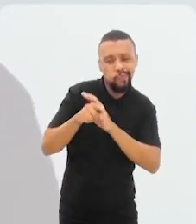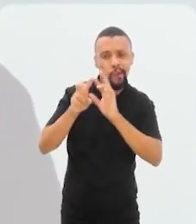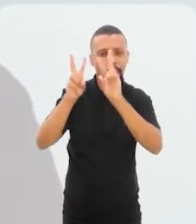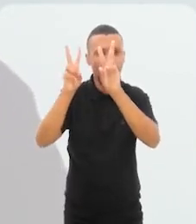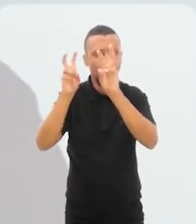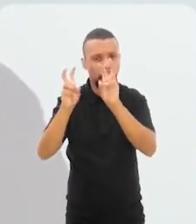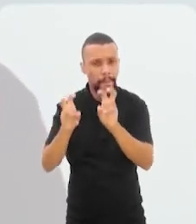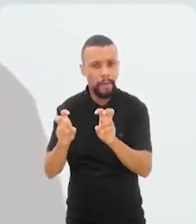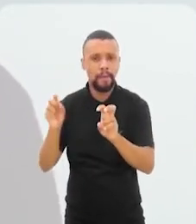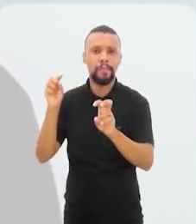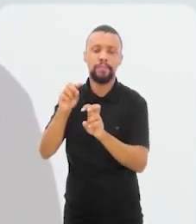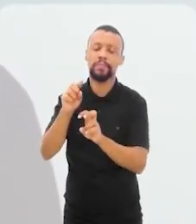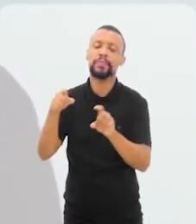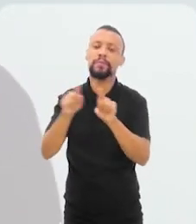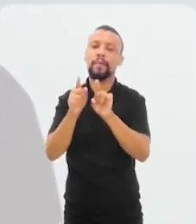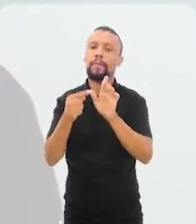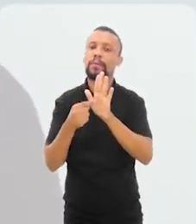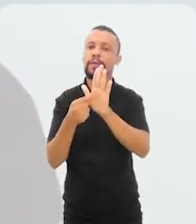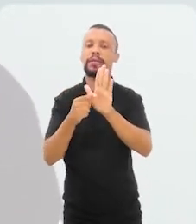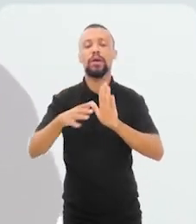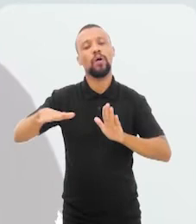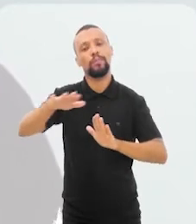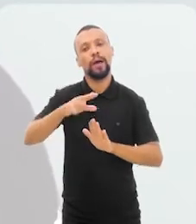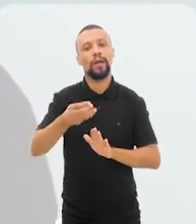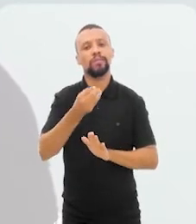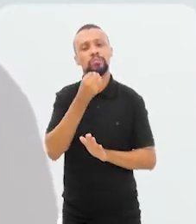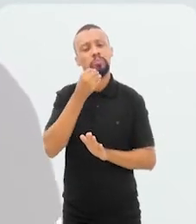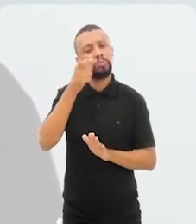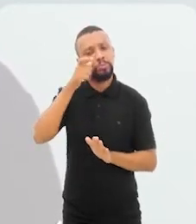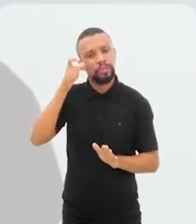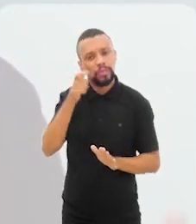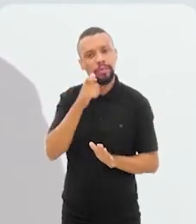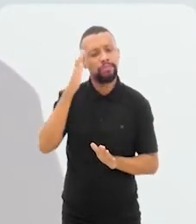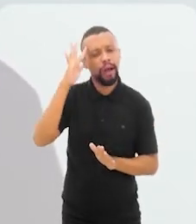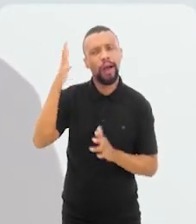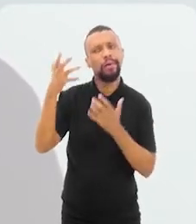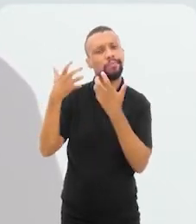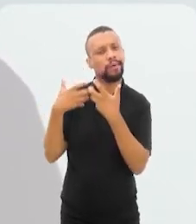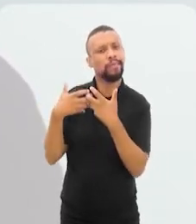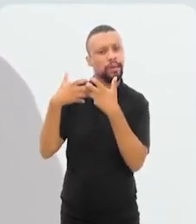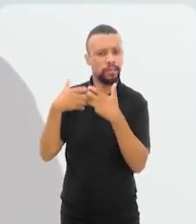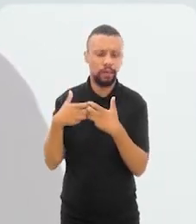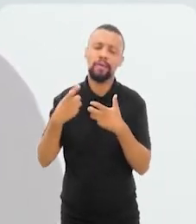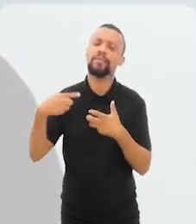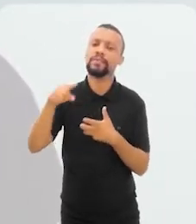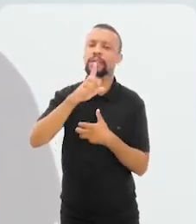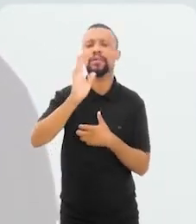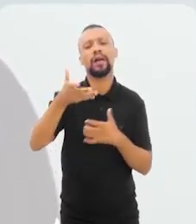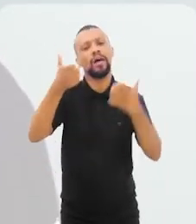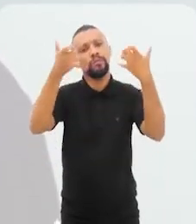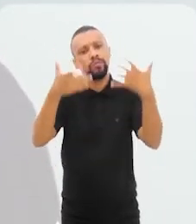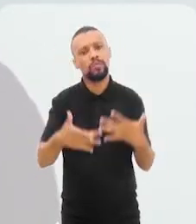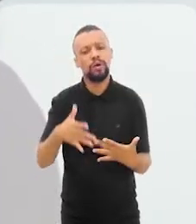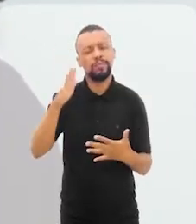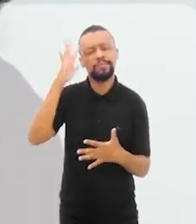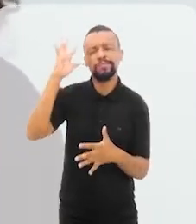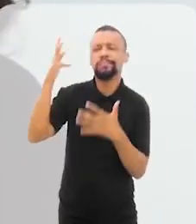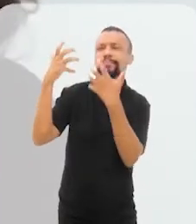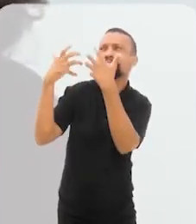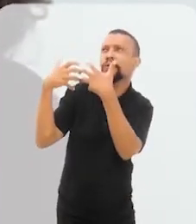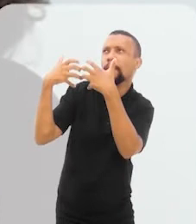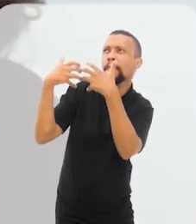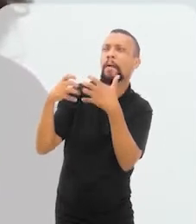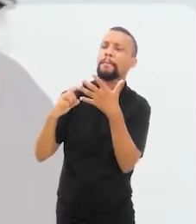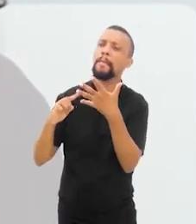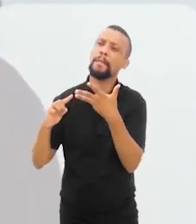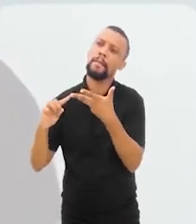entregar esse que vai ser um espaço muito interessante para reflexão, né? Você já contou aí que tipo de reflexões